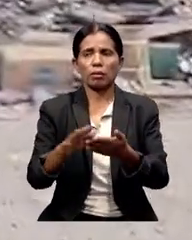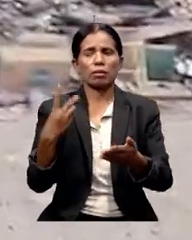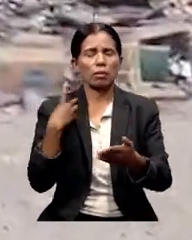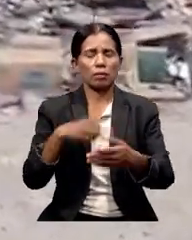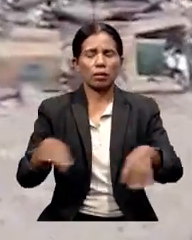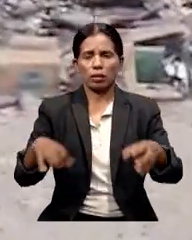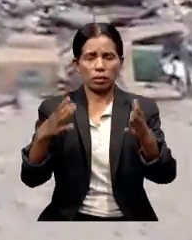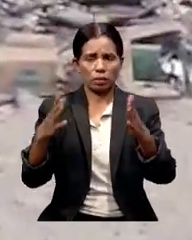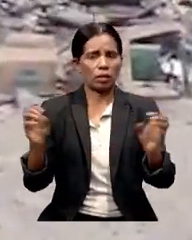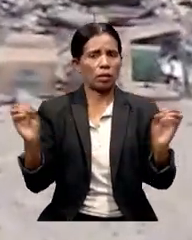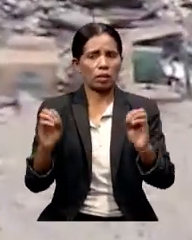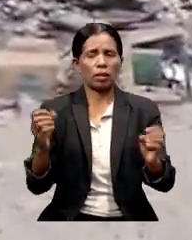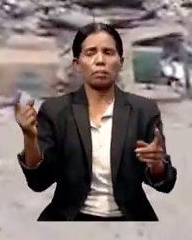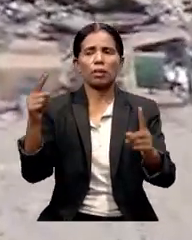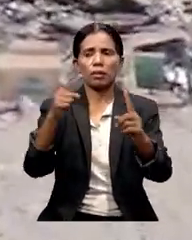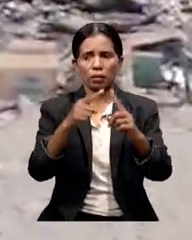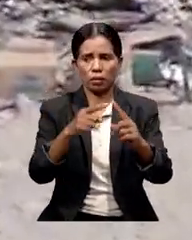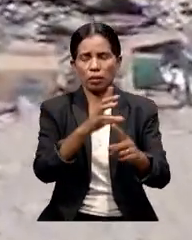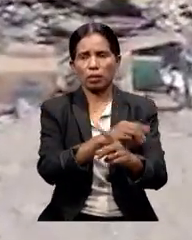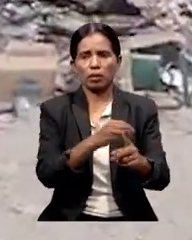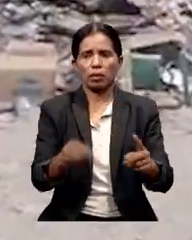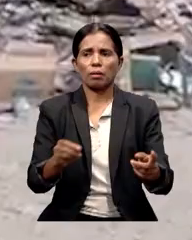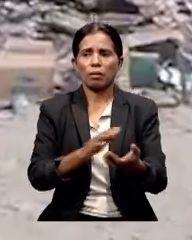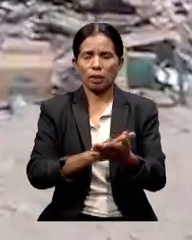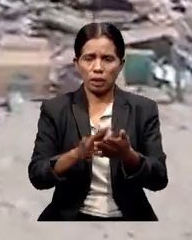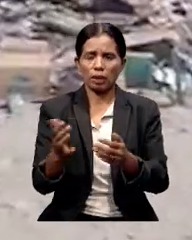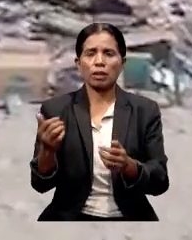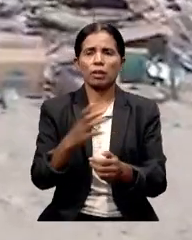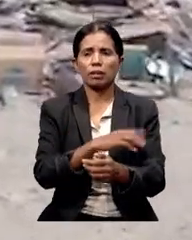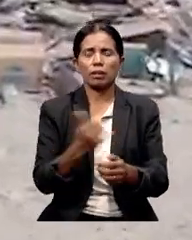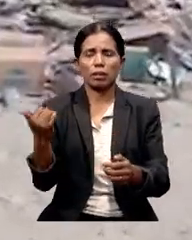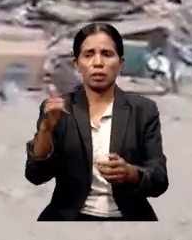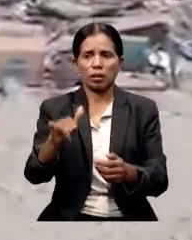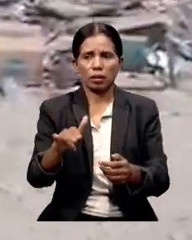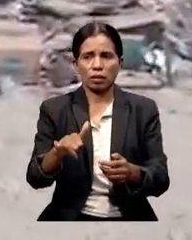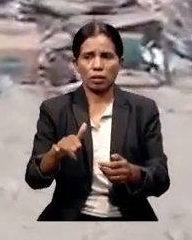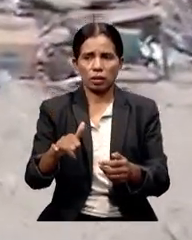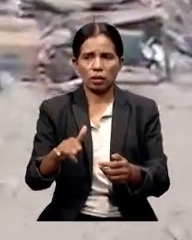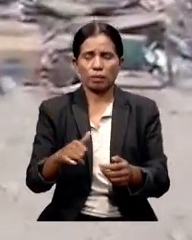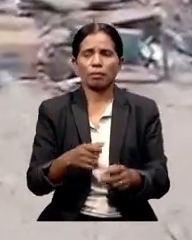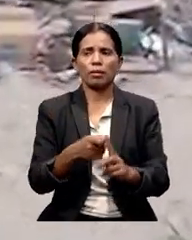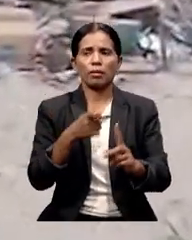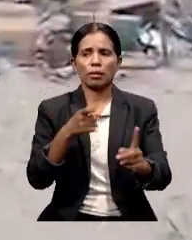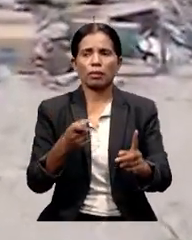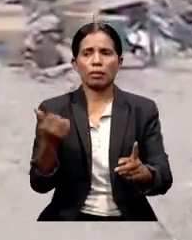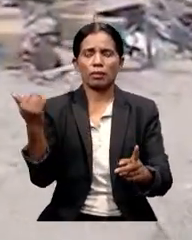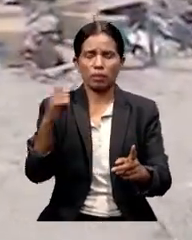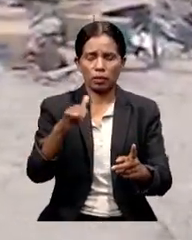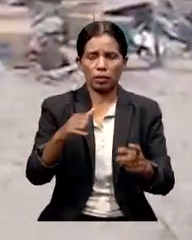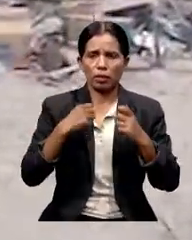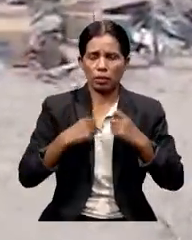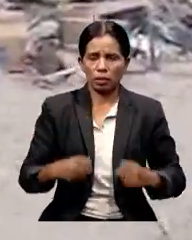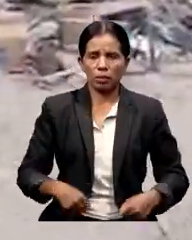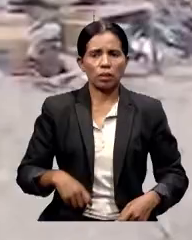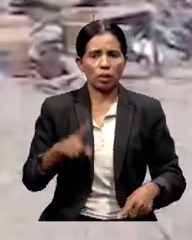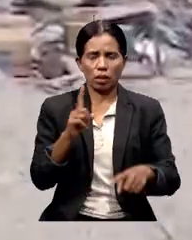to ne be. Bangira ami to te ona suru se la to paciencia te sira cuidado se te sira ne po saúde ne be la